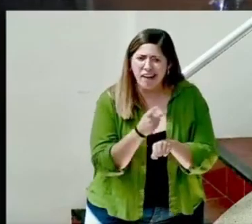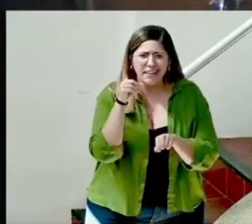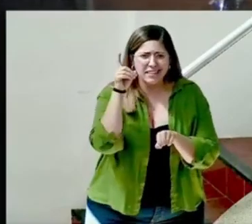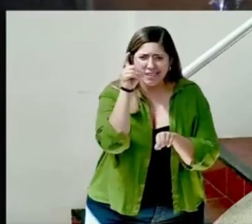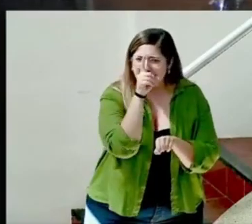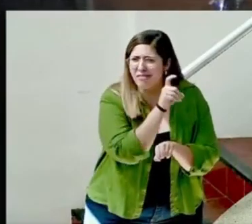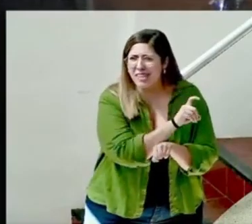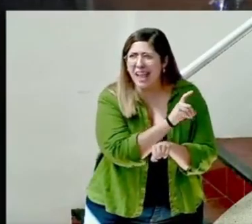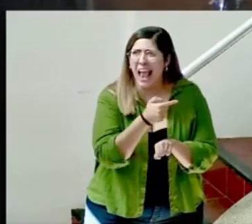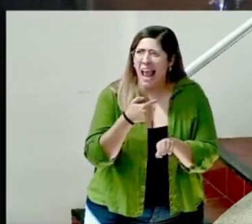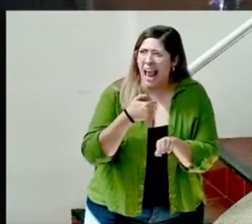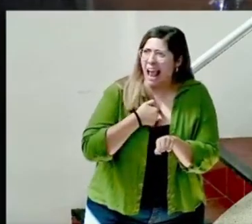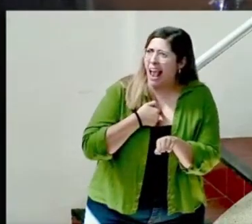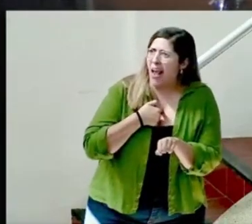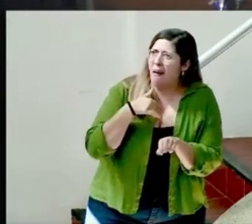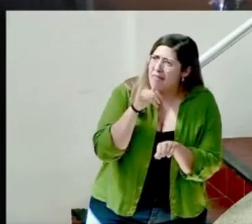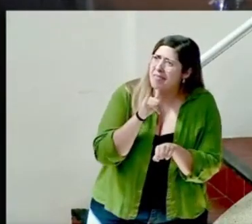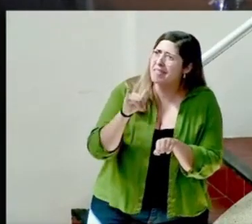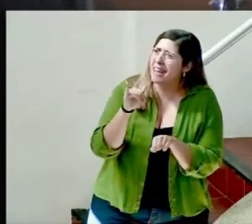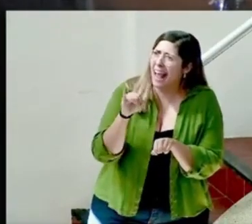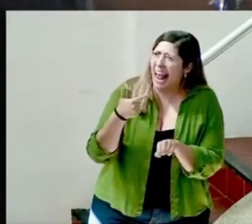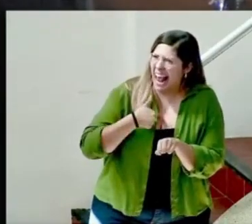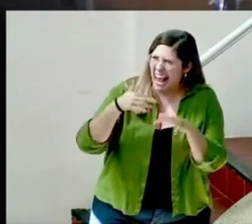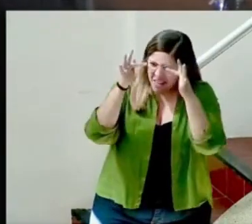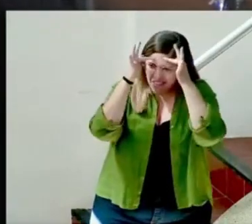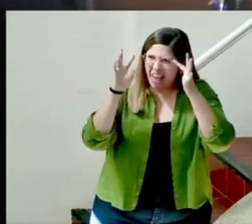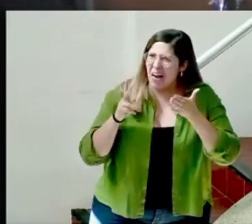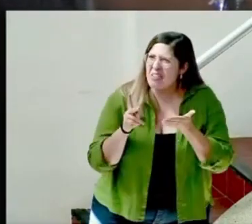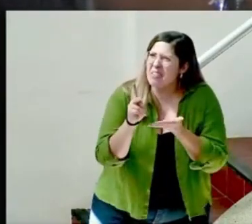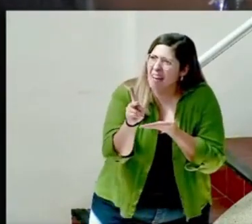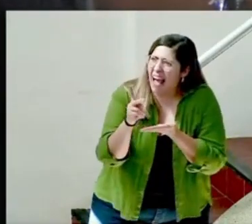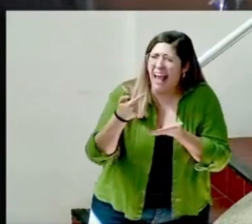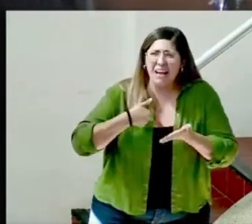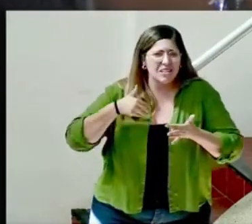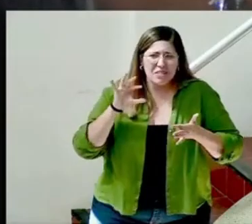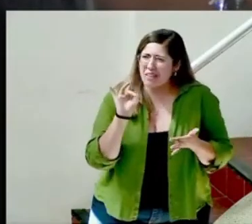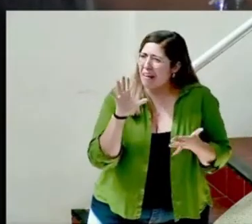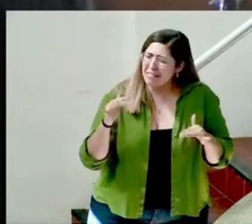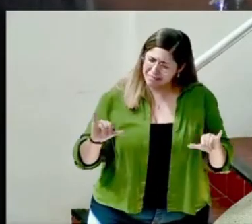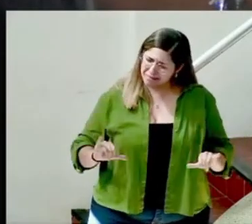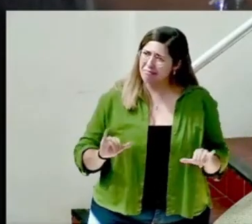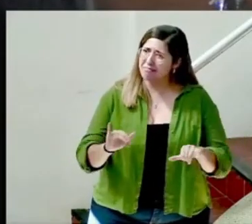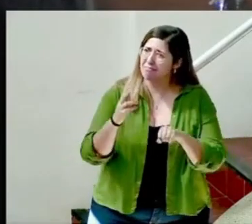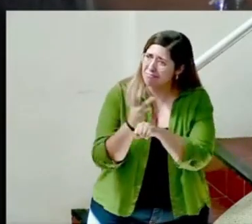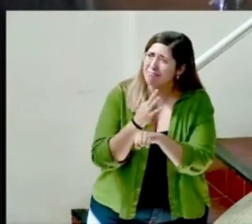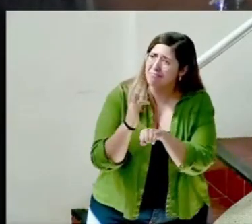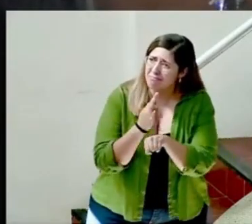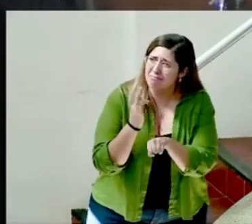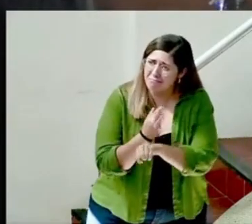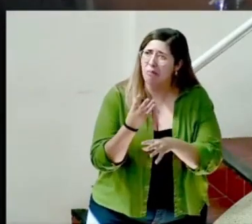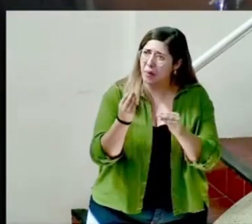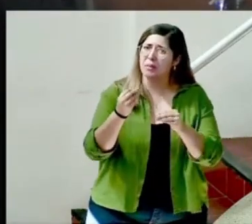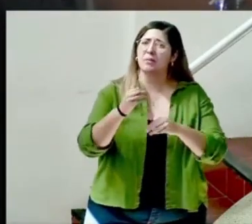pena ser um crente fiel a Deus? Porque só sofro, só levo na cara.